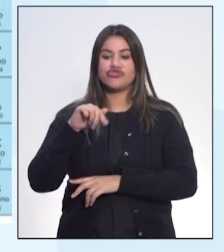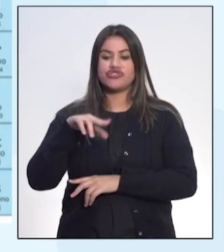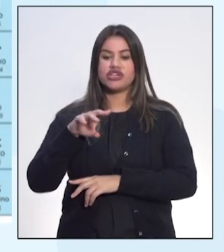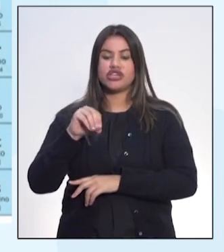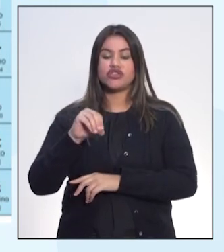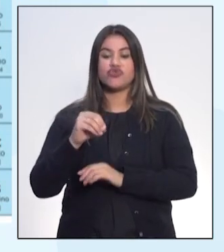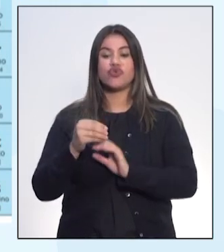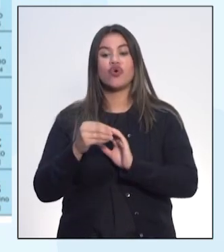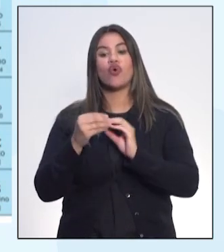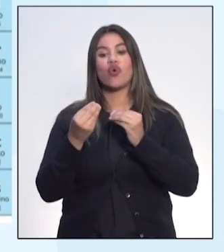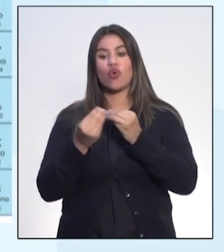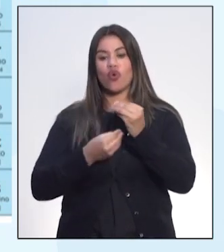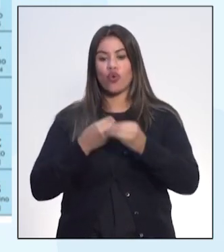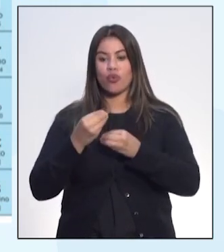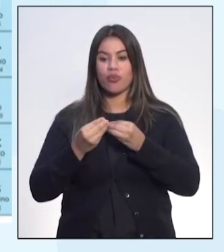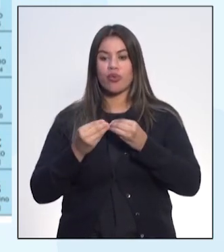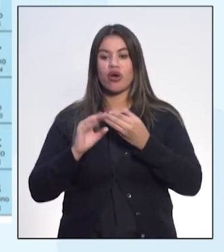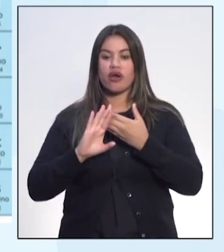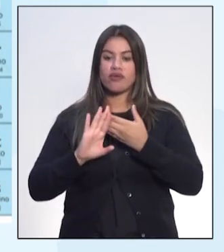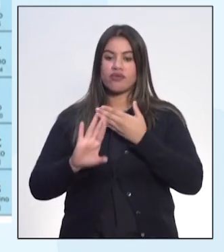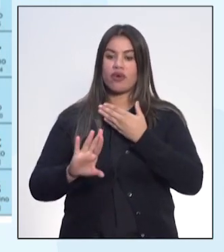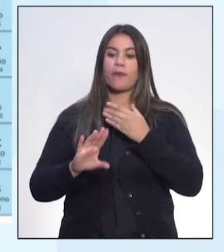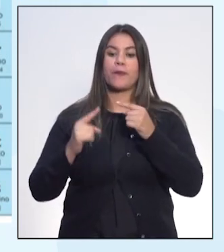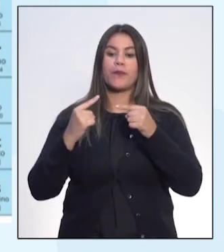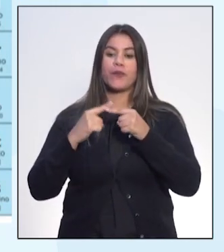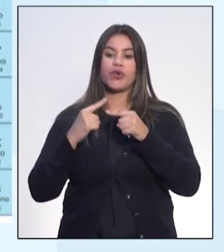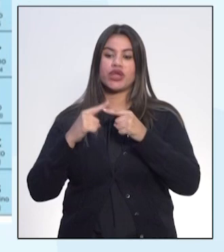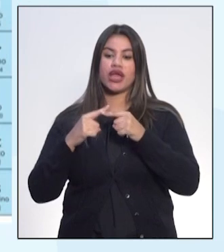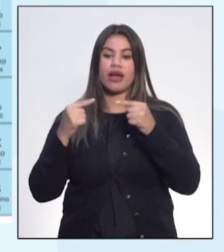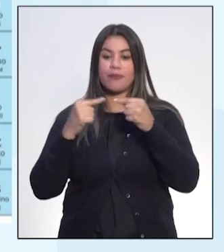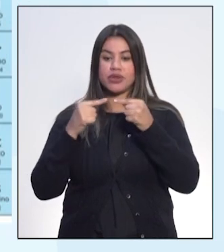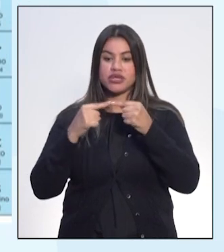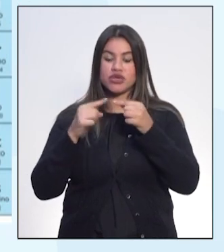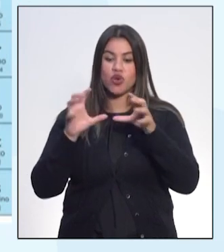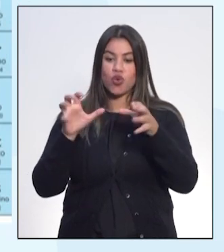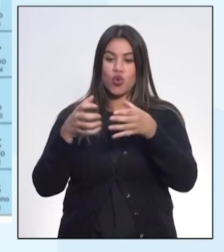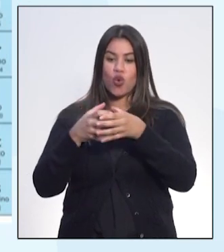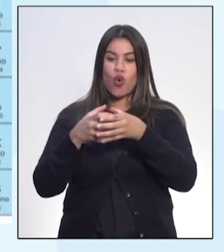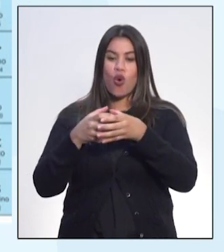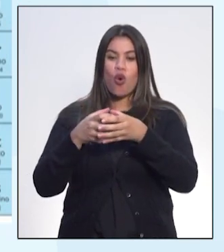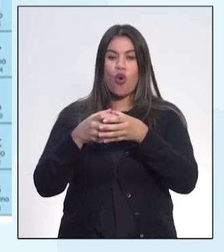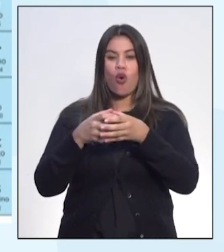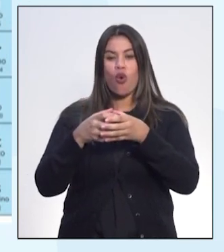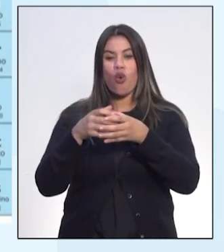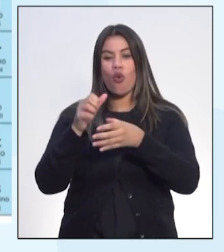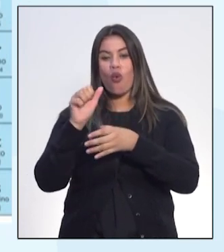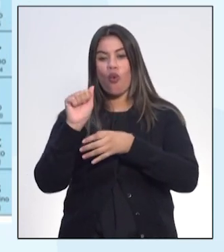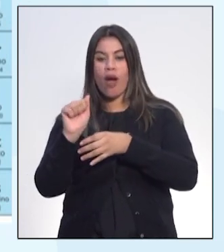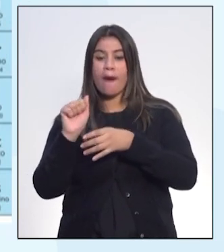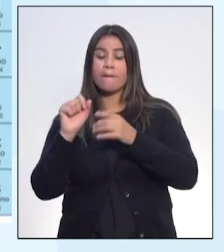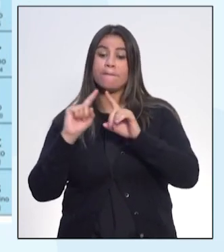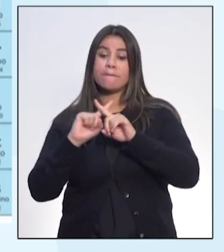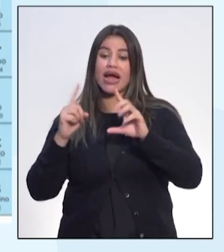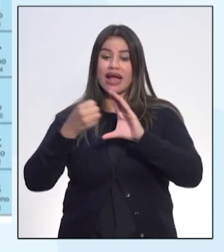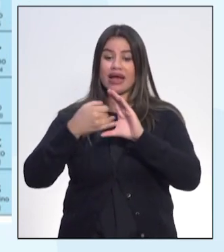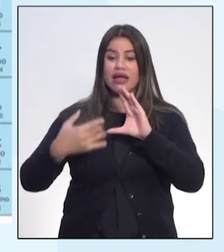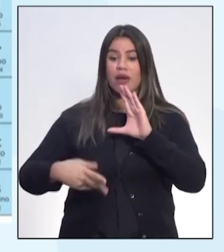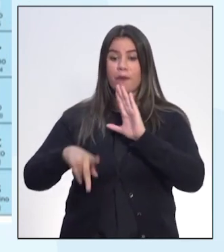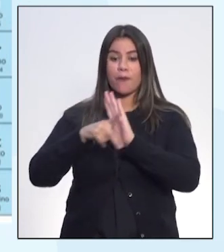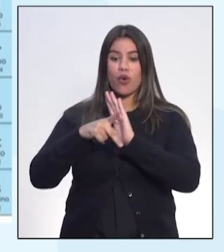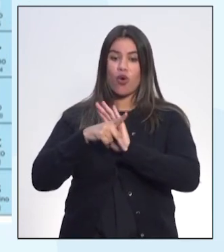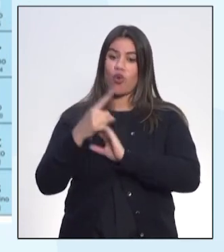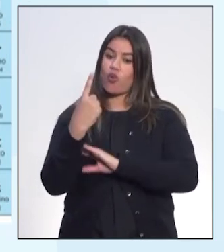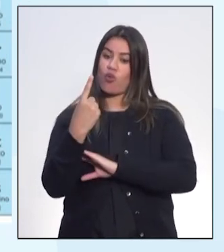ele também vai entrar nesse grupo aí. Ele está na família 1A, porém, ele não tem as características da família